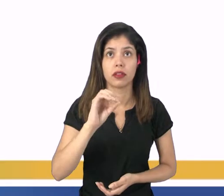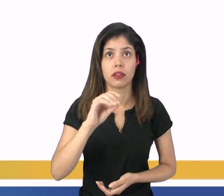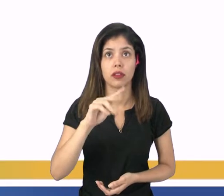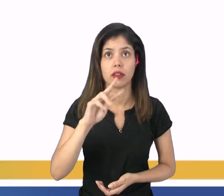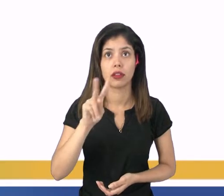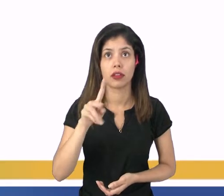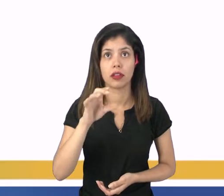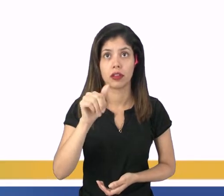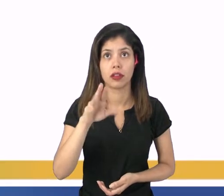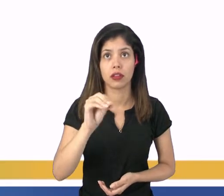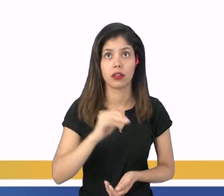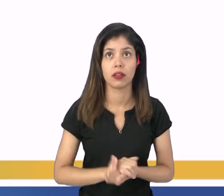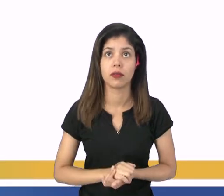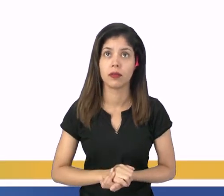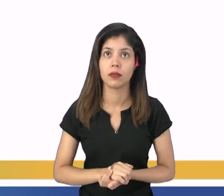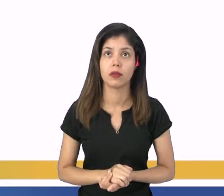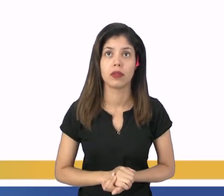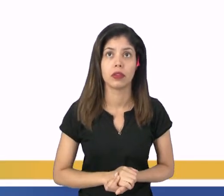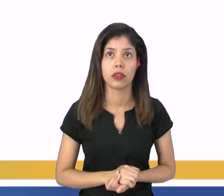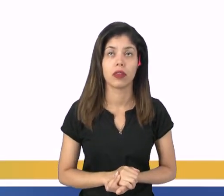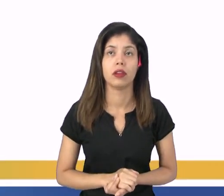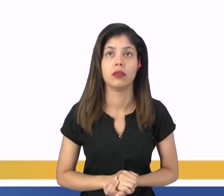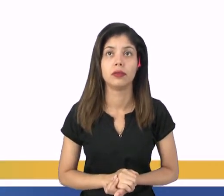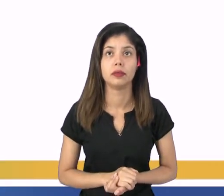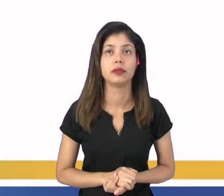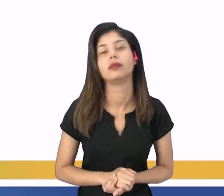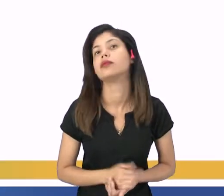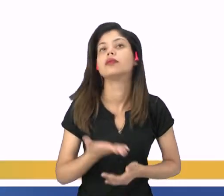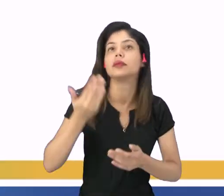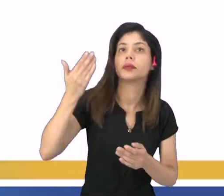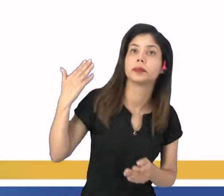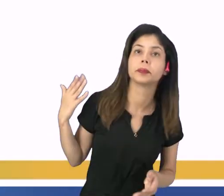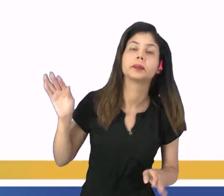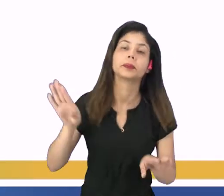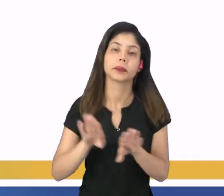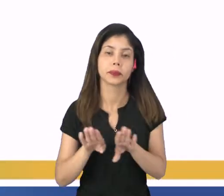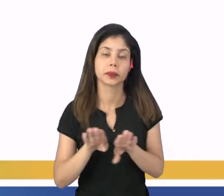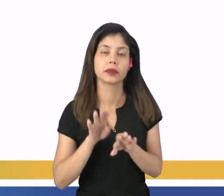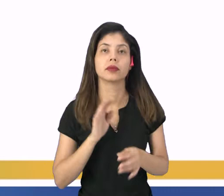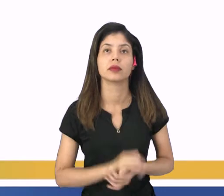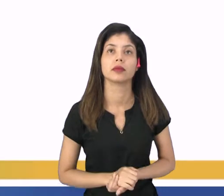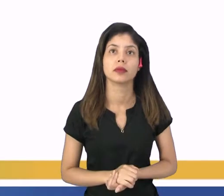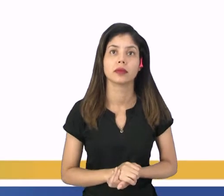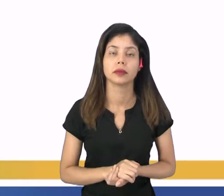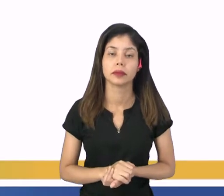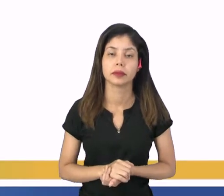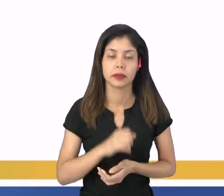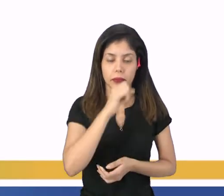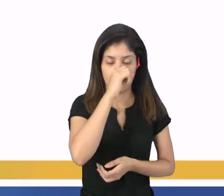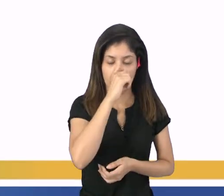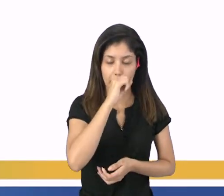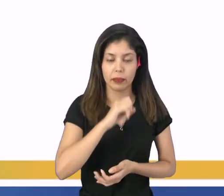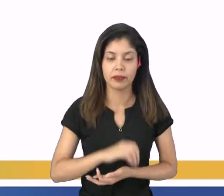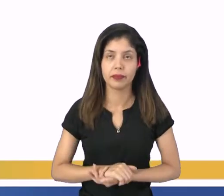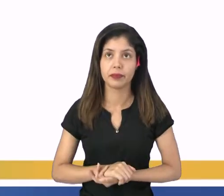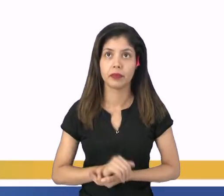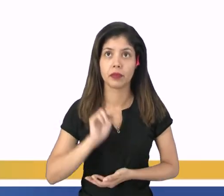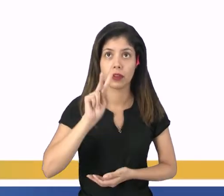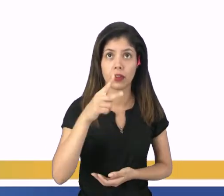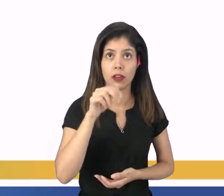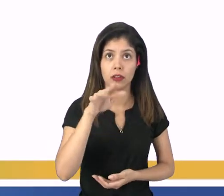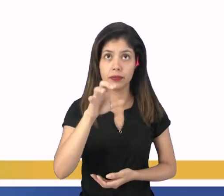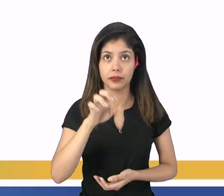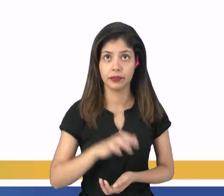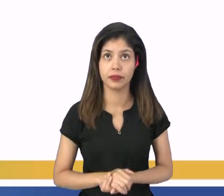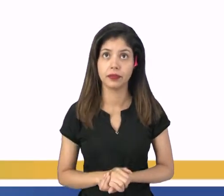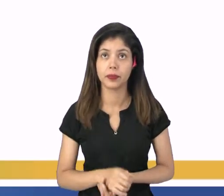os Totihuanacos, antes de Cristo, os Huanari, ou